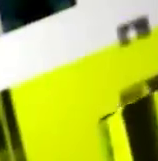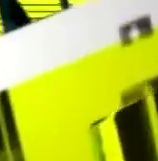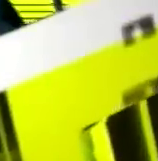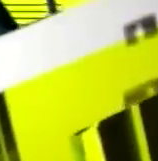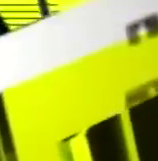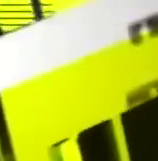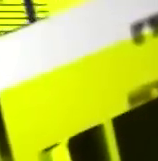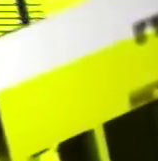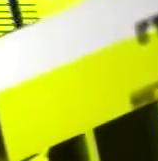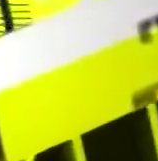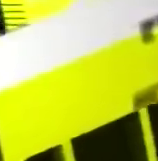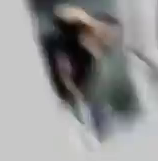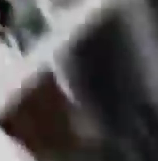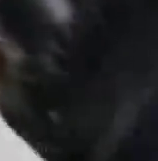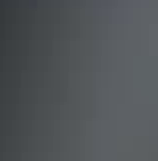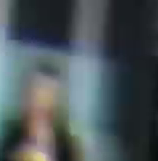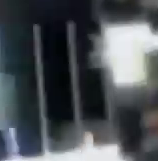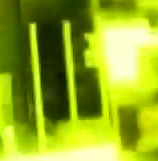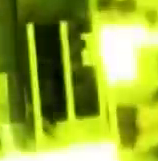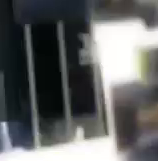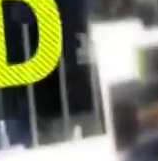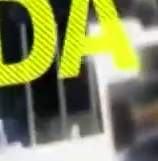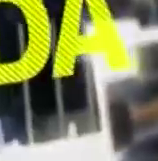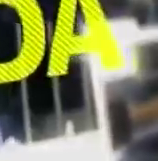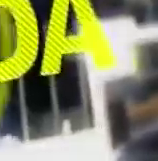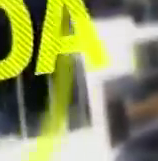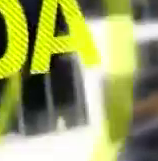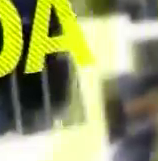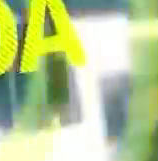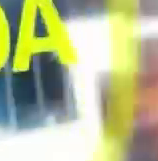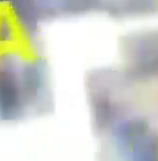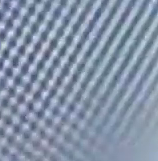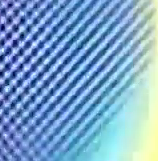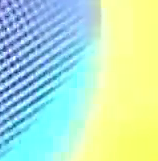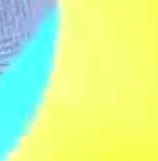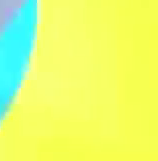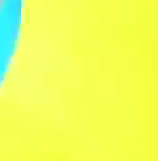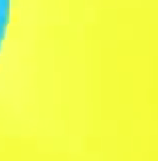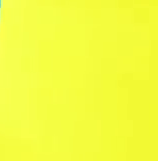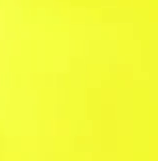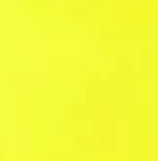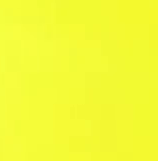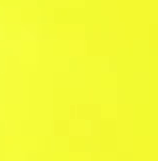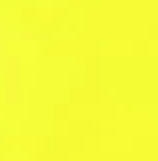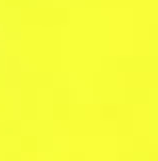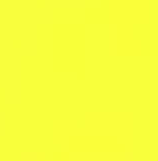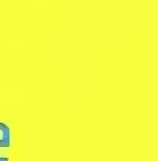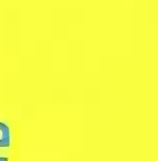Um segundo encaminhamento. Ministério de Santos, no meu estado de São Paulo.